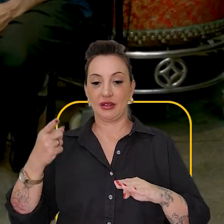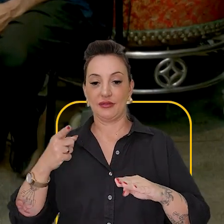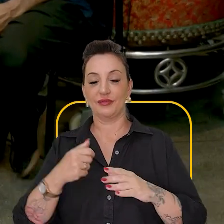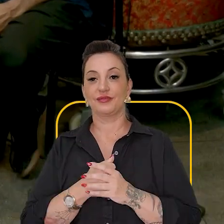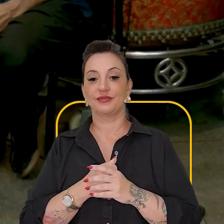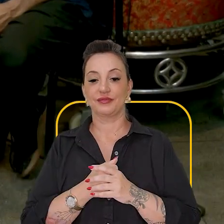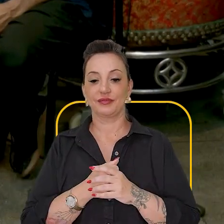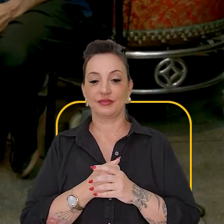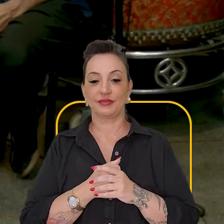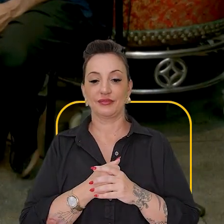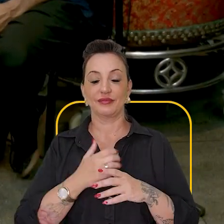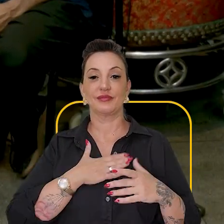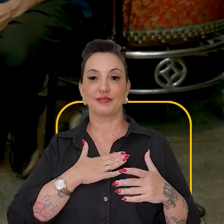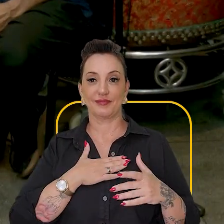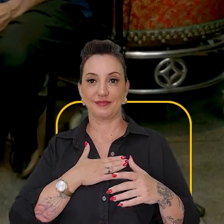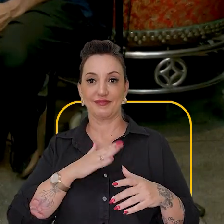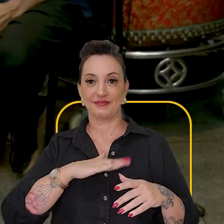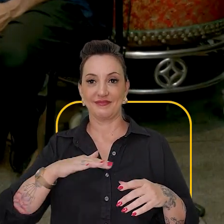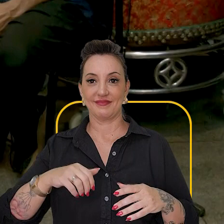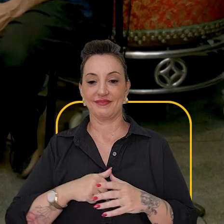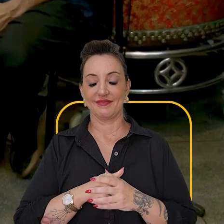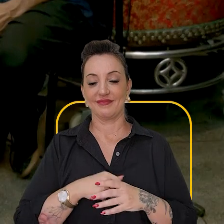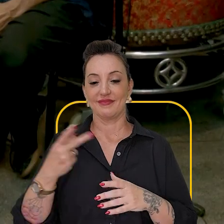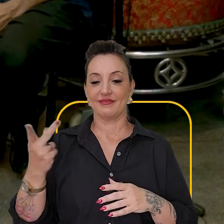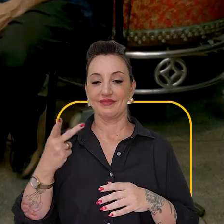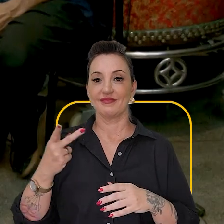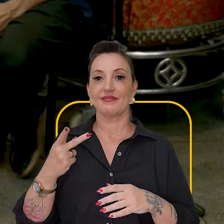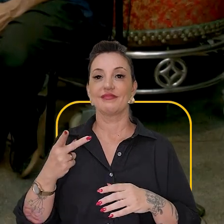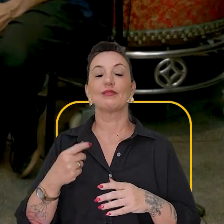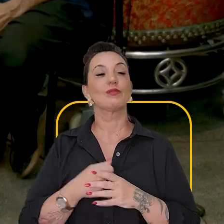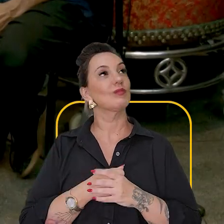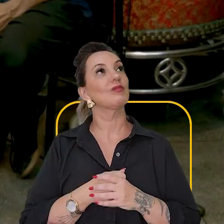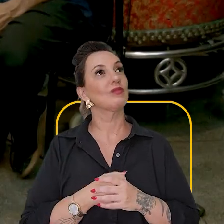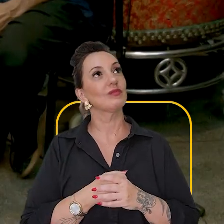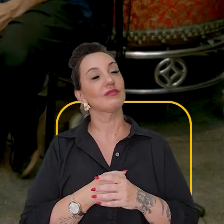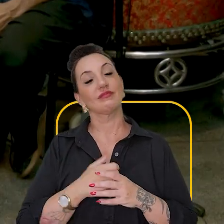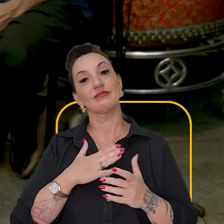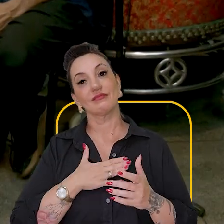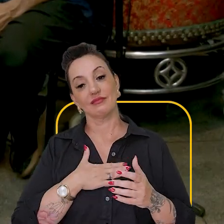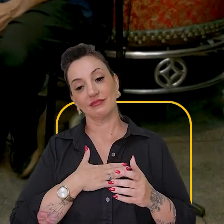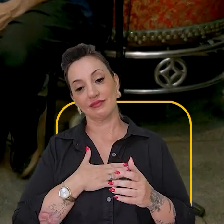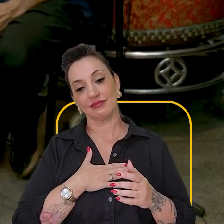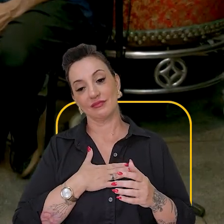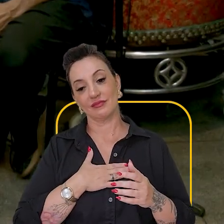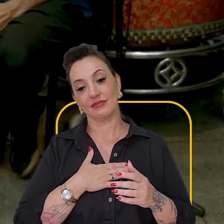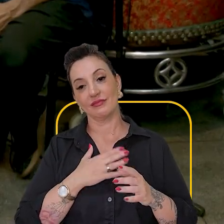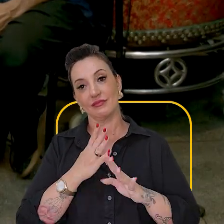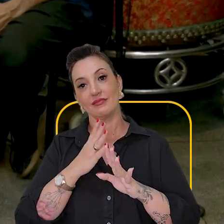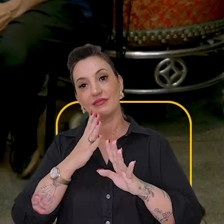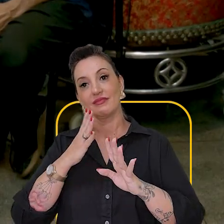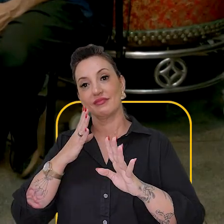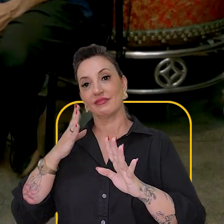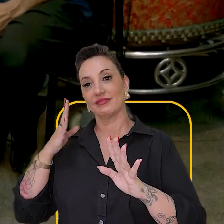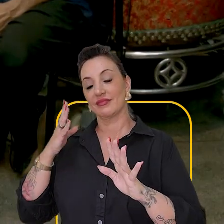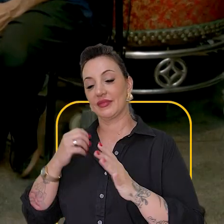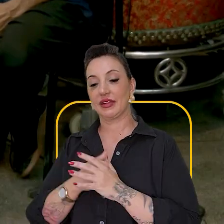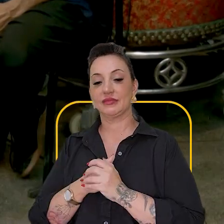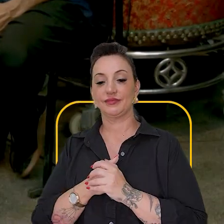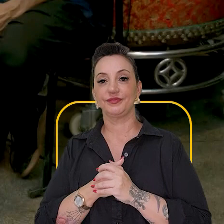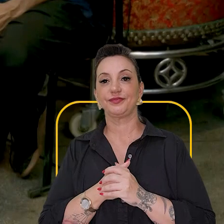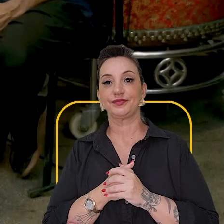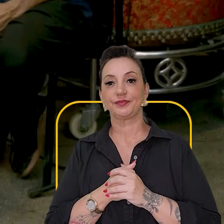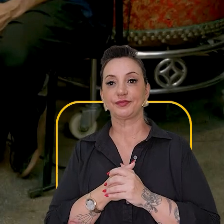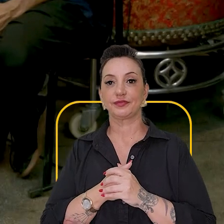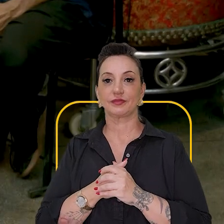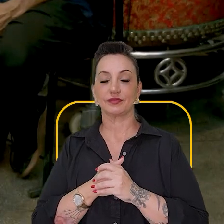do Natálio como ele diz que foi mas foi meu Luno e estamos nós lá aí tô eu foi fazendo a fila ficou o brul o